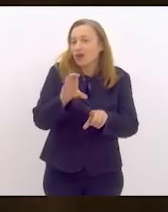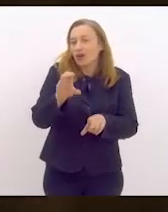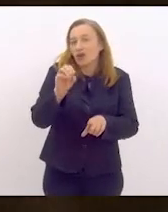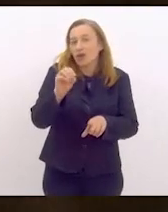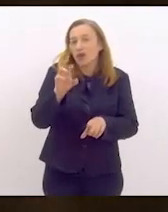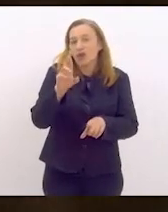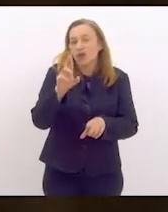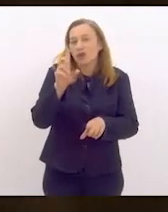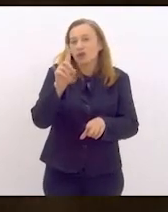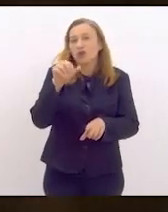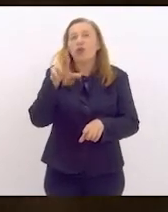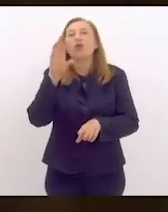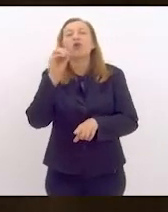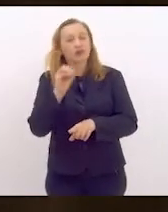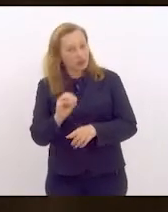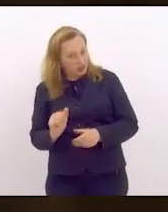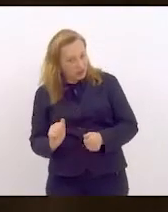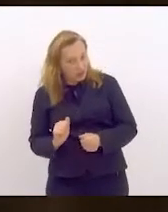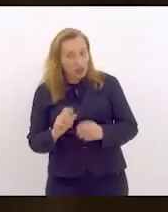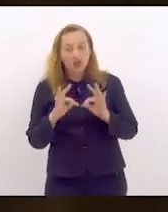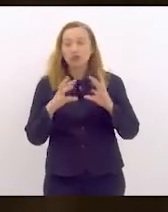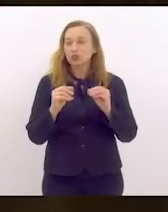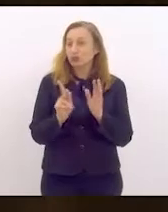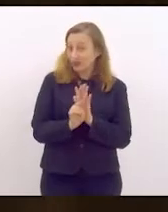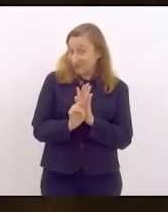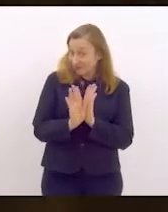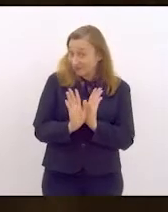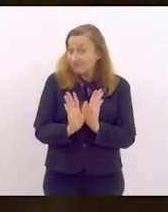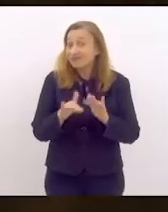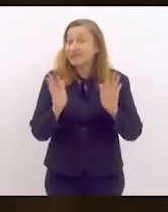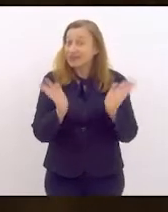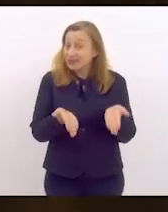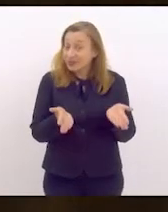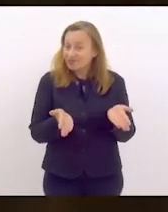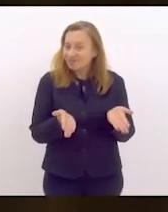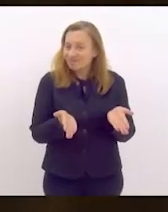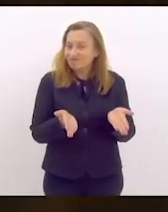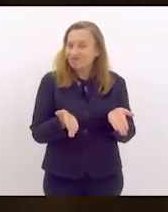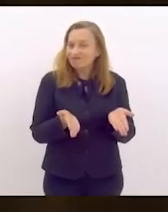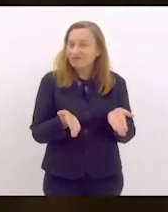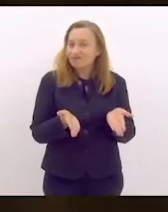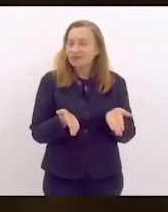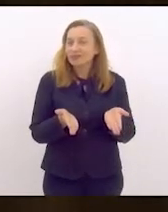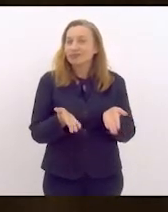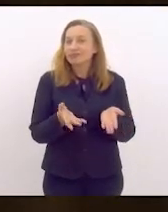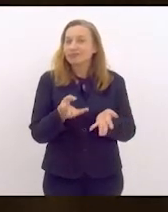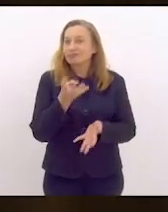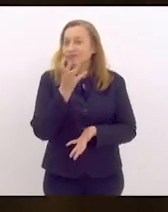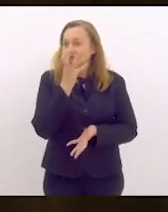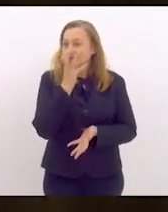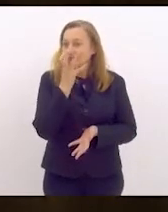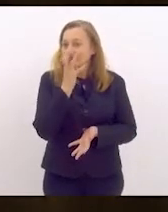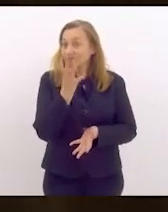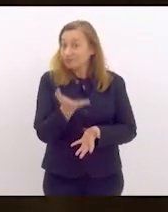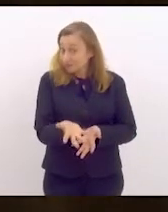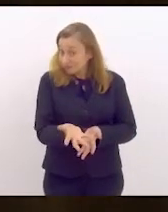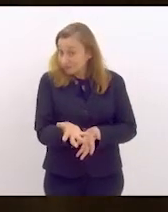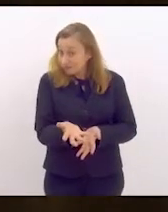codorna. Então, tudo isso faz parte. Agora, uma coisa que é impressionante